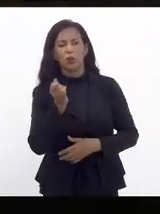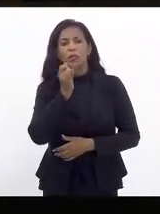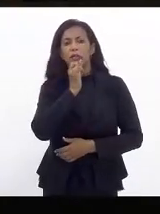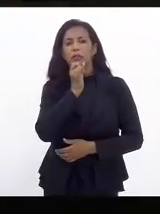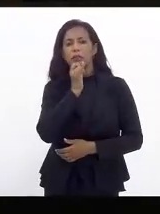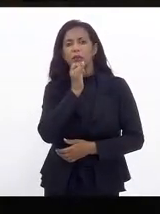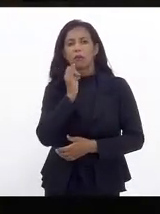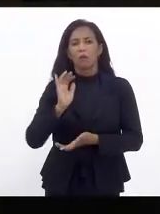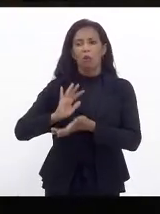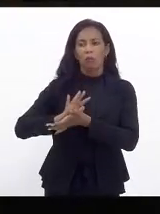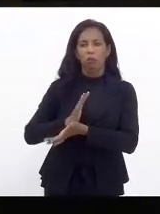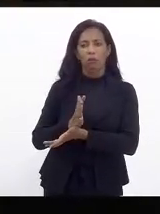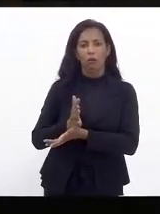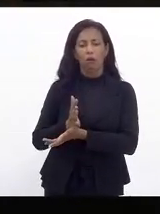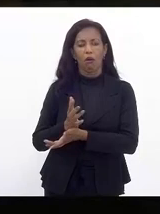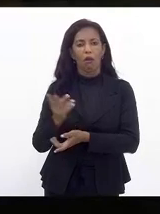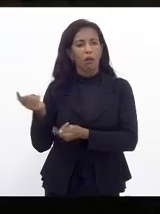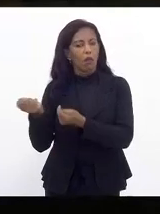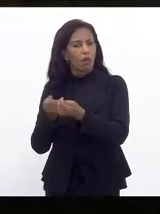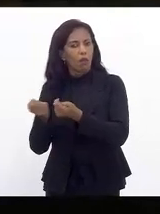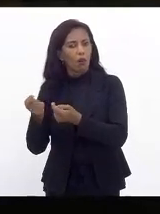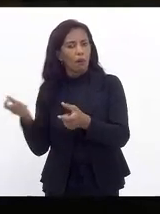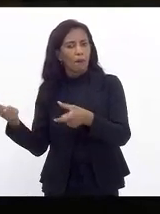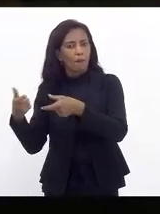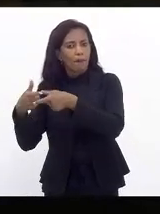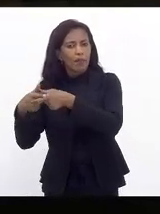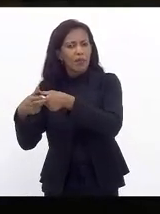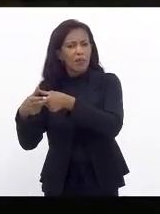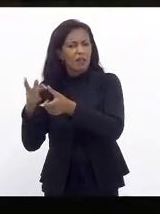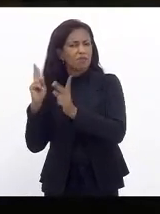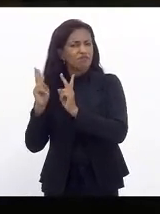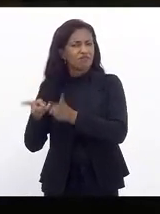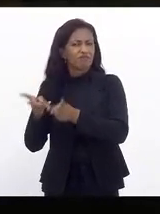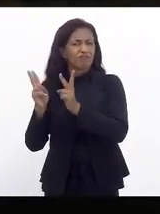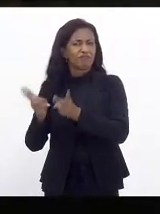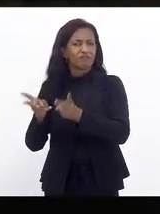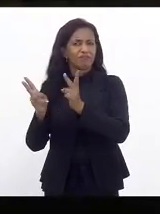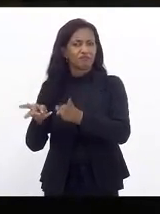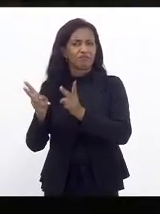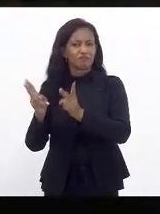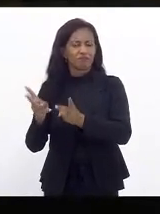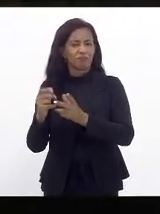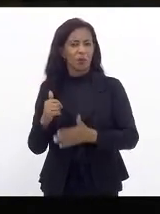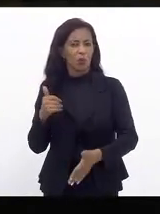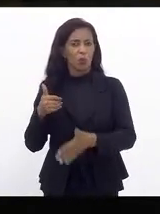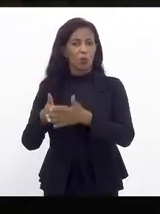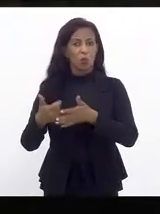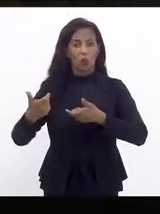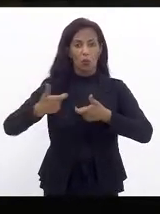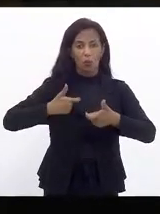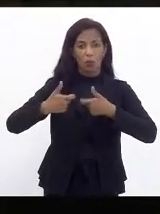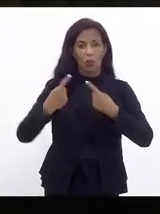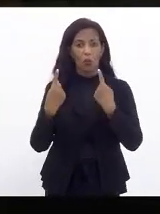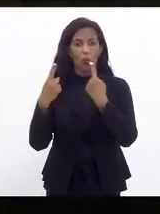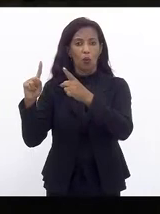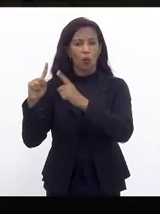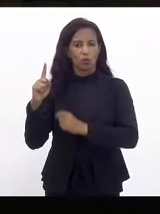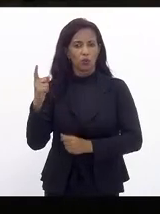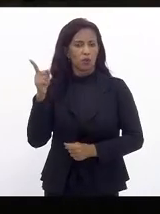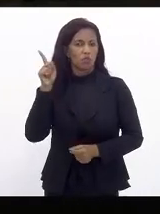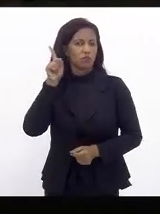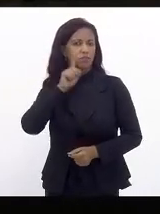exemplo péssimo, a economia é pequena desde sempre, com o embargo e a guerra contra os Estados